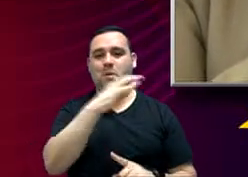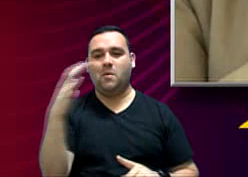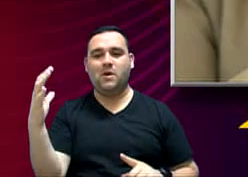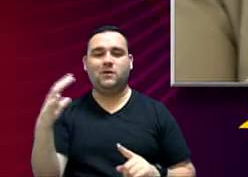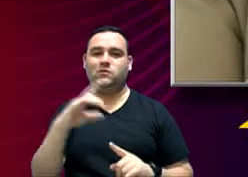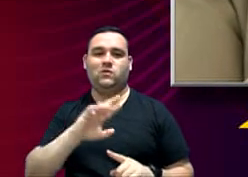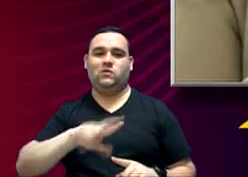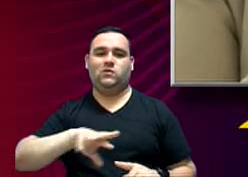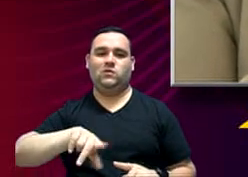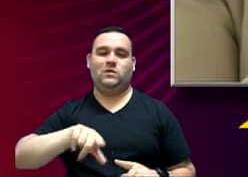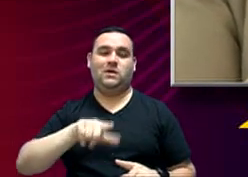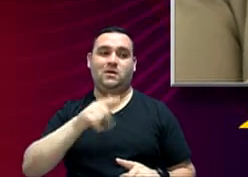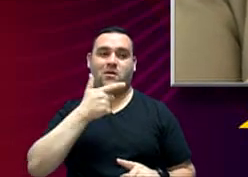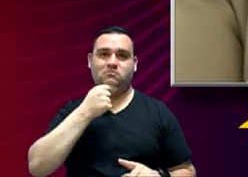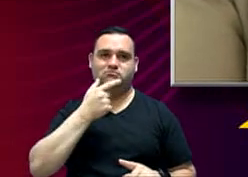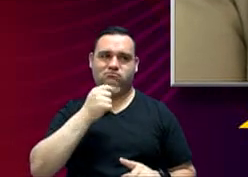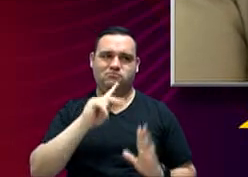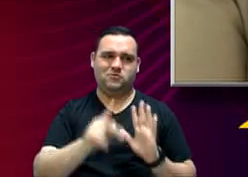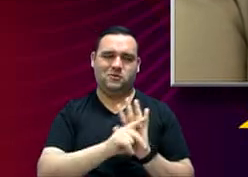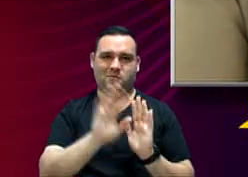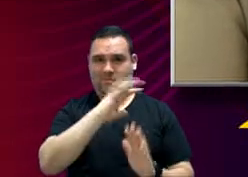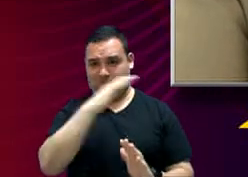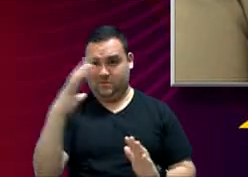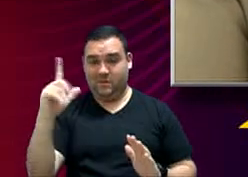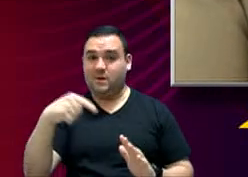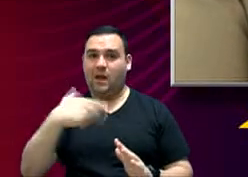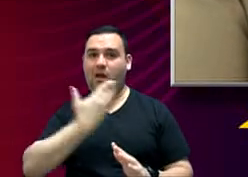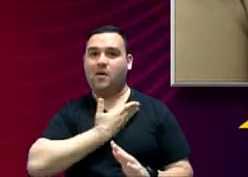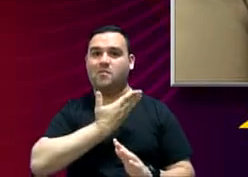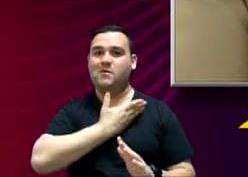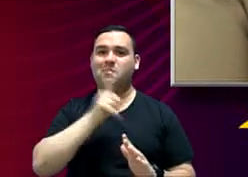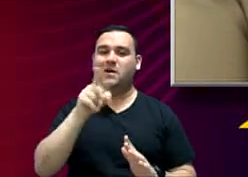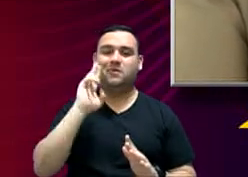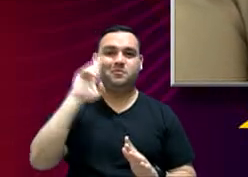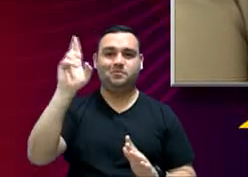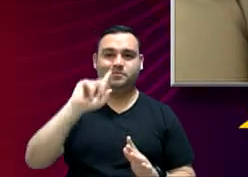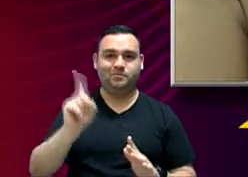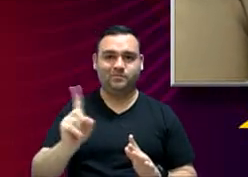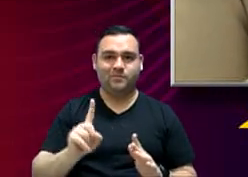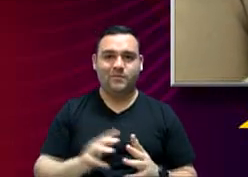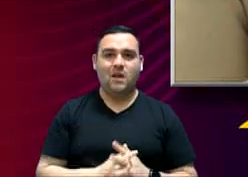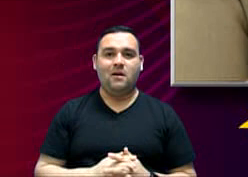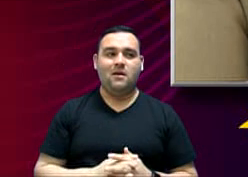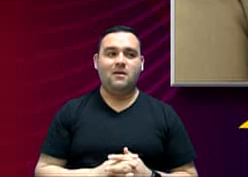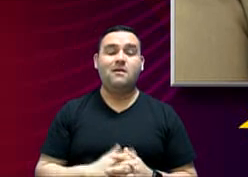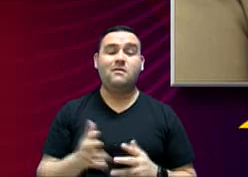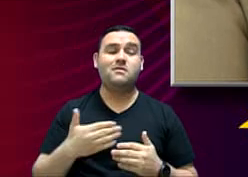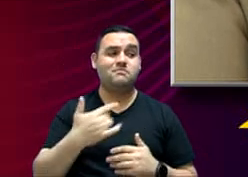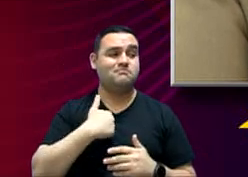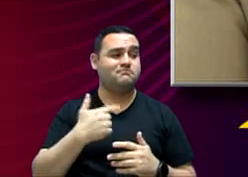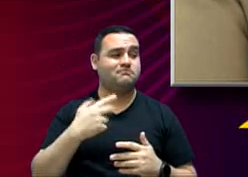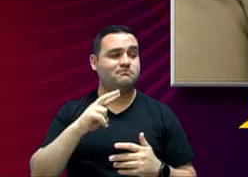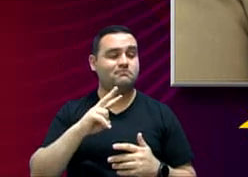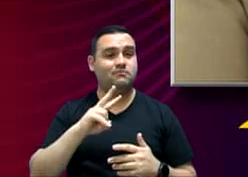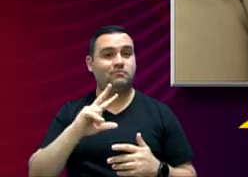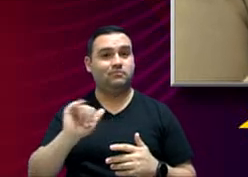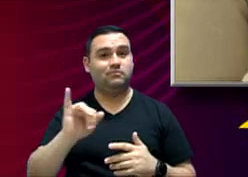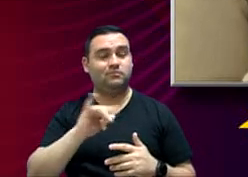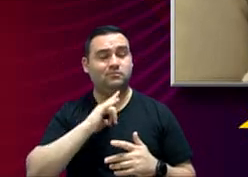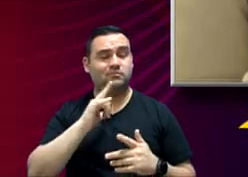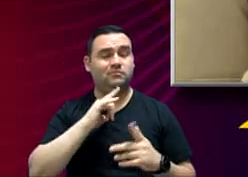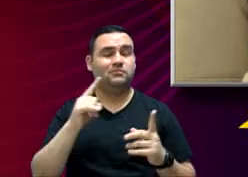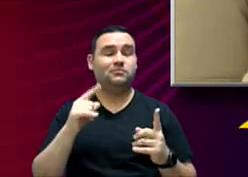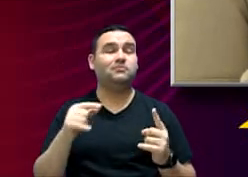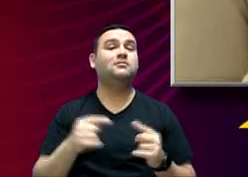Então, esse promotor do meio ambiente, que é meu amigo, mas não compete a ele, eu vou entrar na